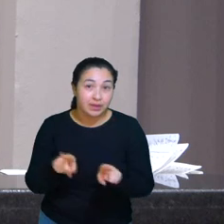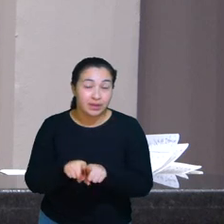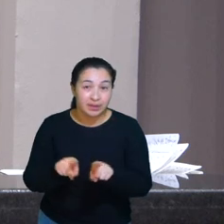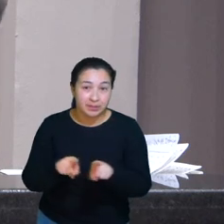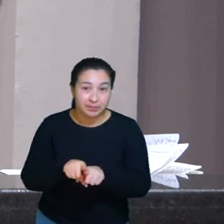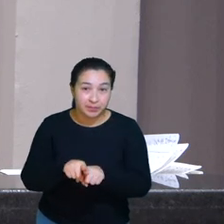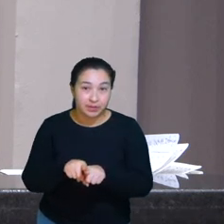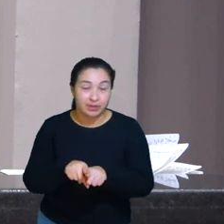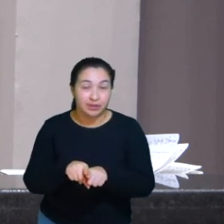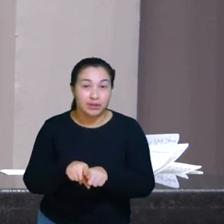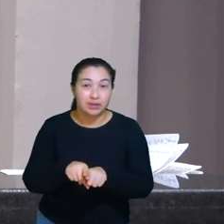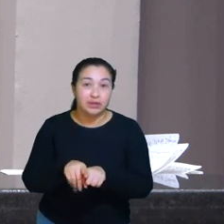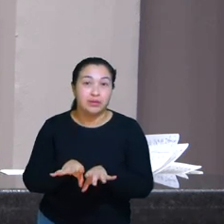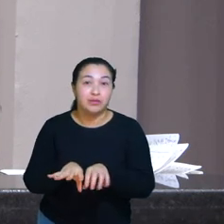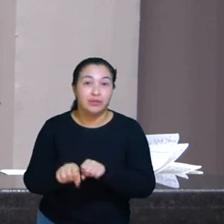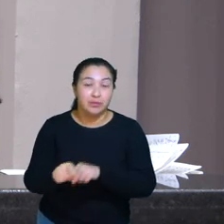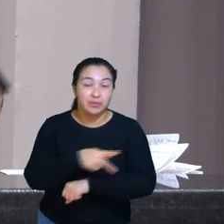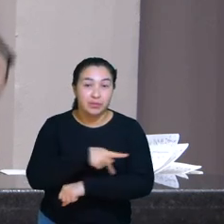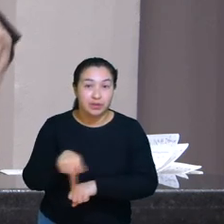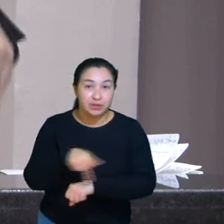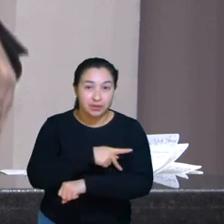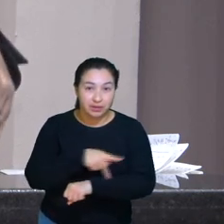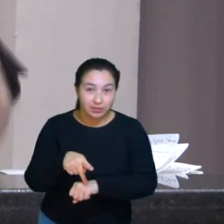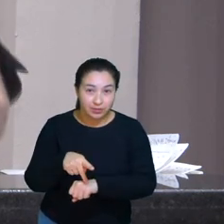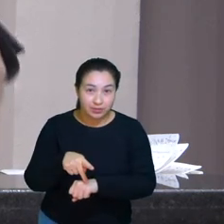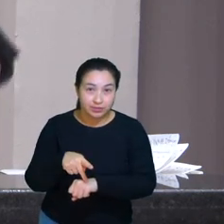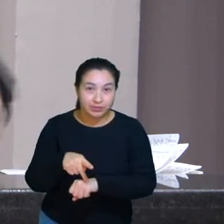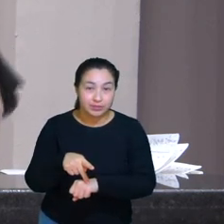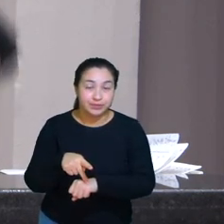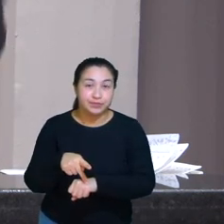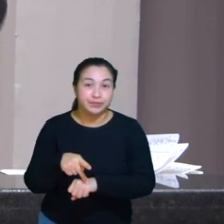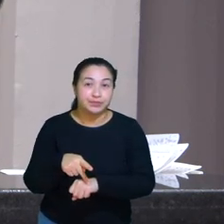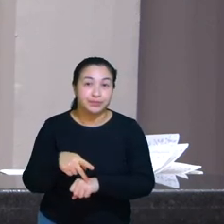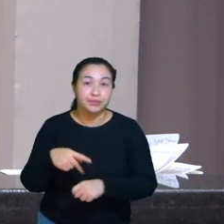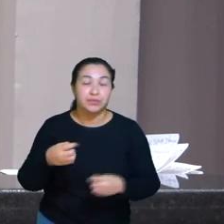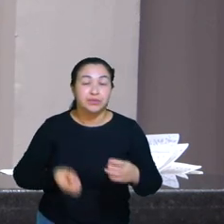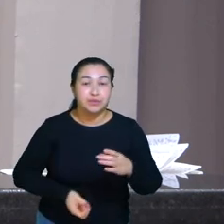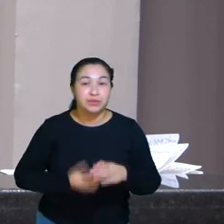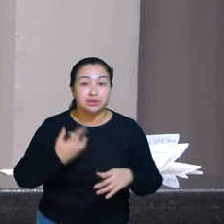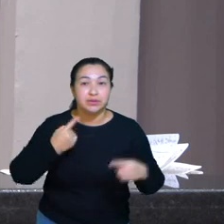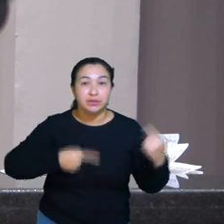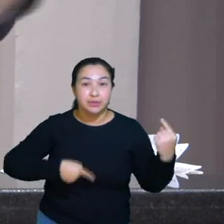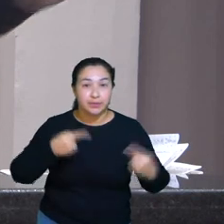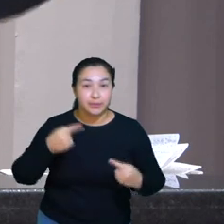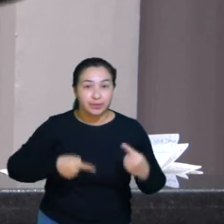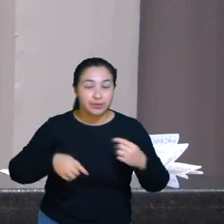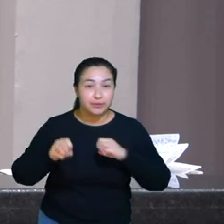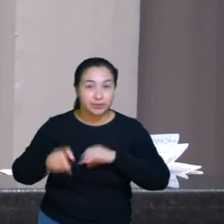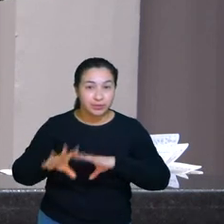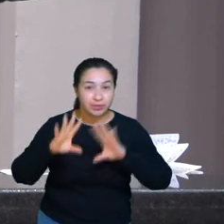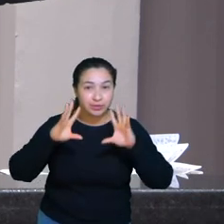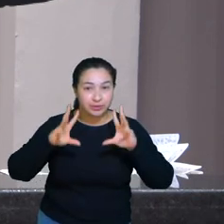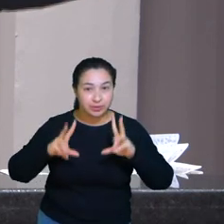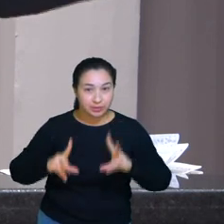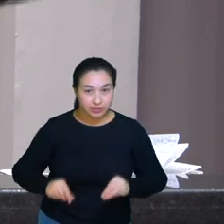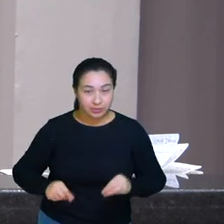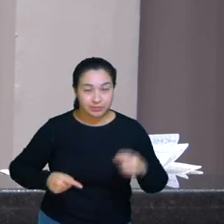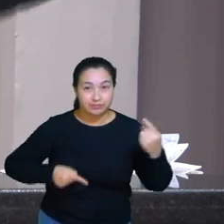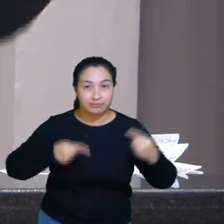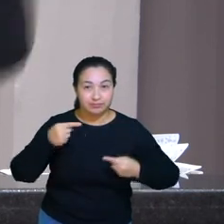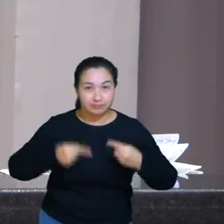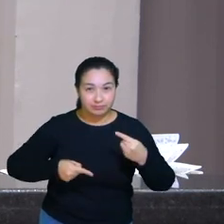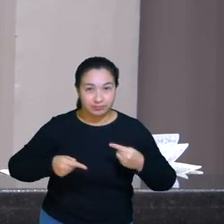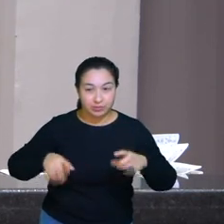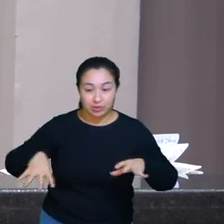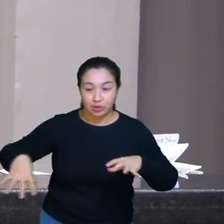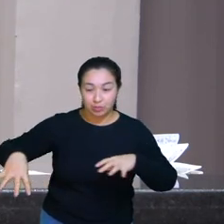diretores estamos com processo de formação para a criação de políticas eh de educação integral aí as políticas do território